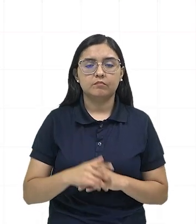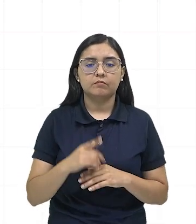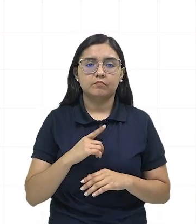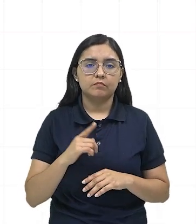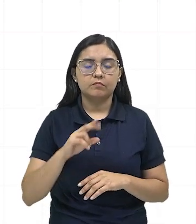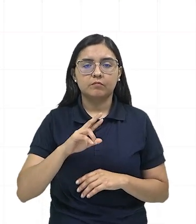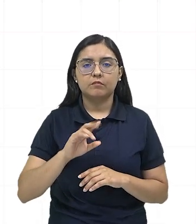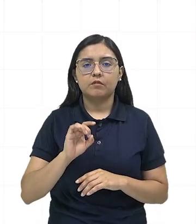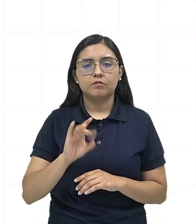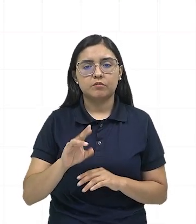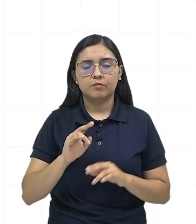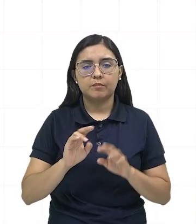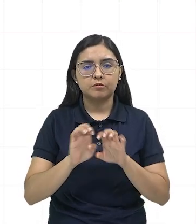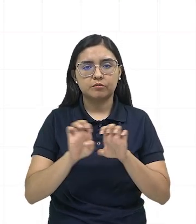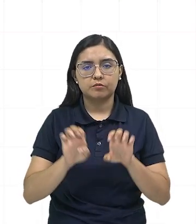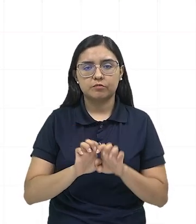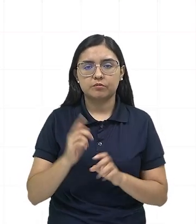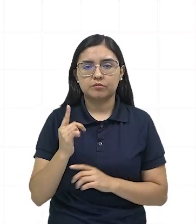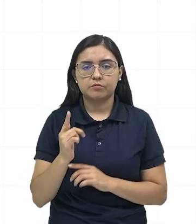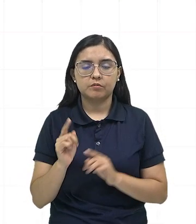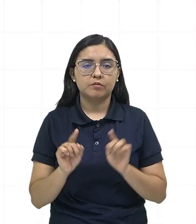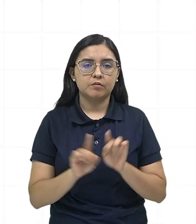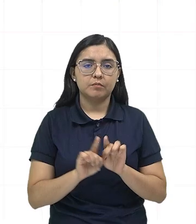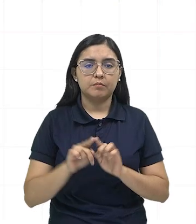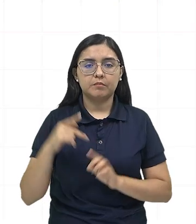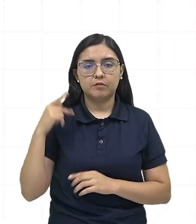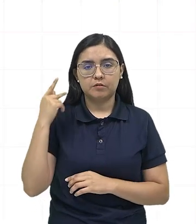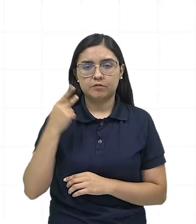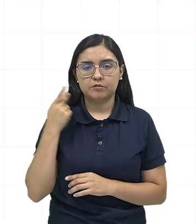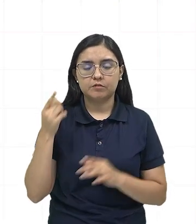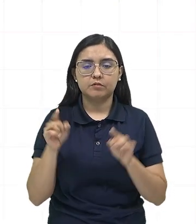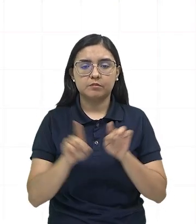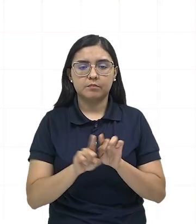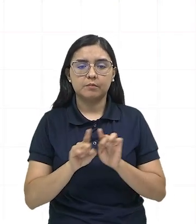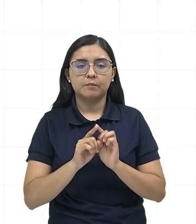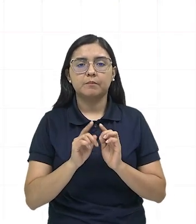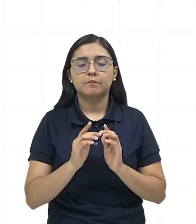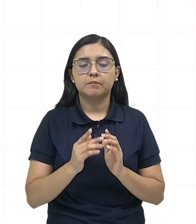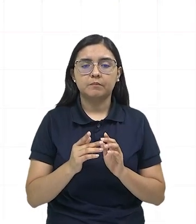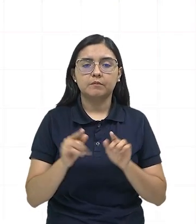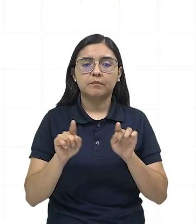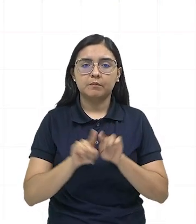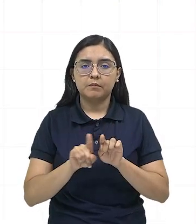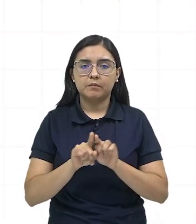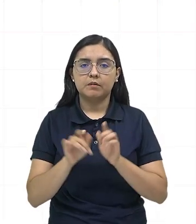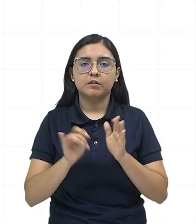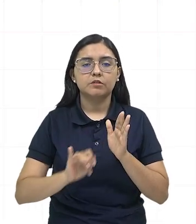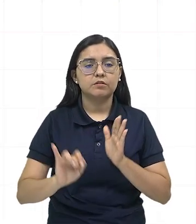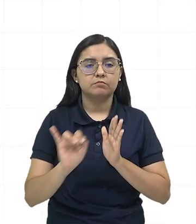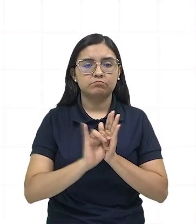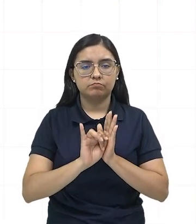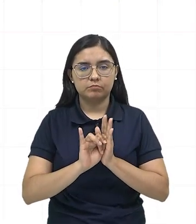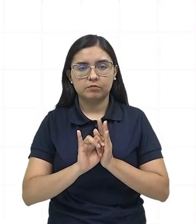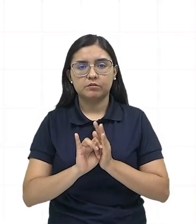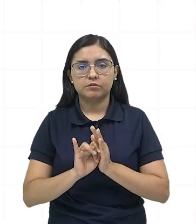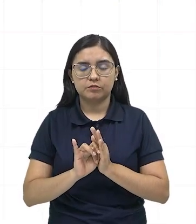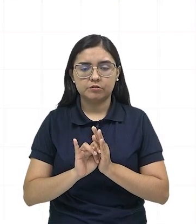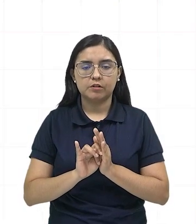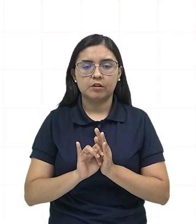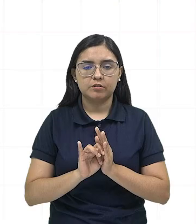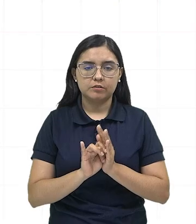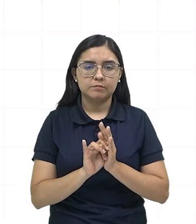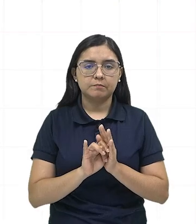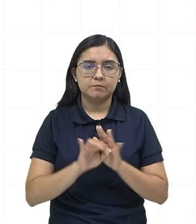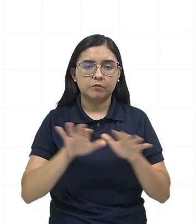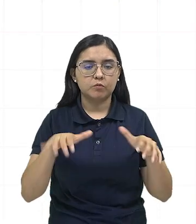estrutura geográfica, né, ou de uma questão política. Ela tem a ver com o processo identitário. Eu me identifico, né, de